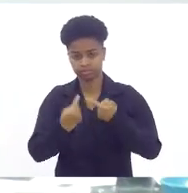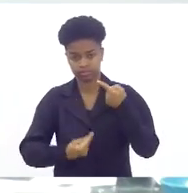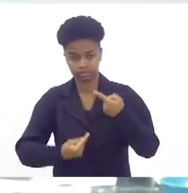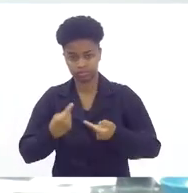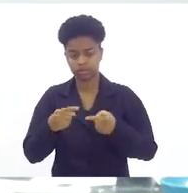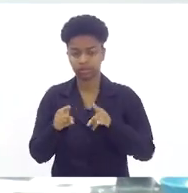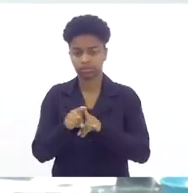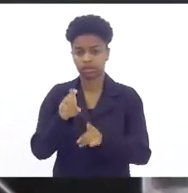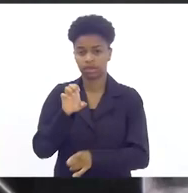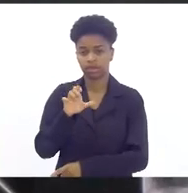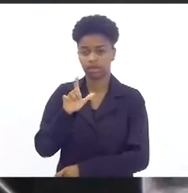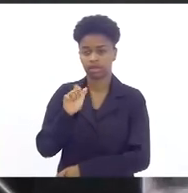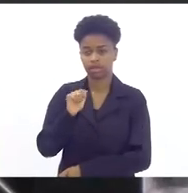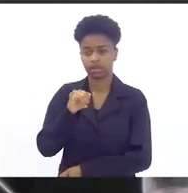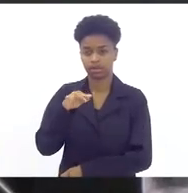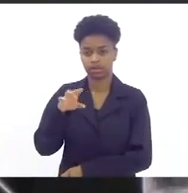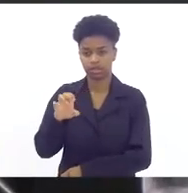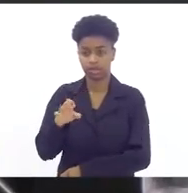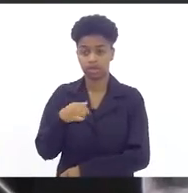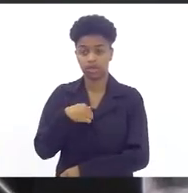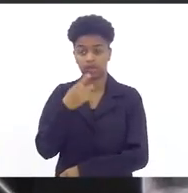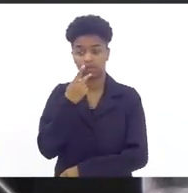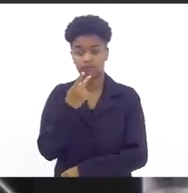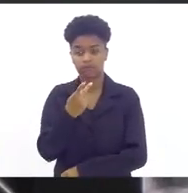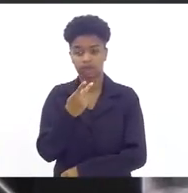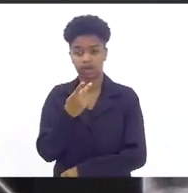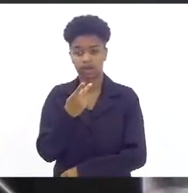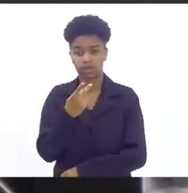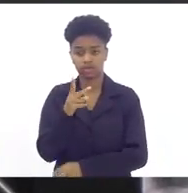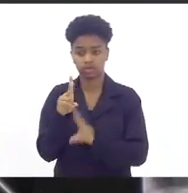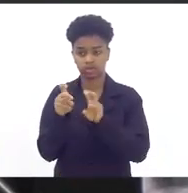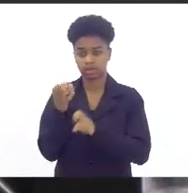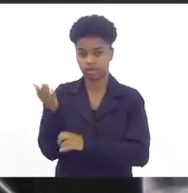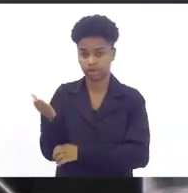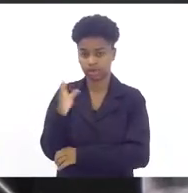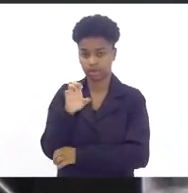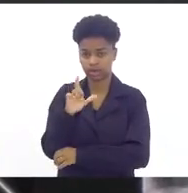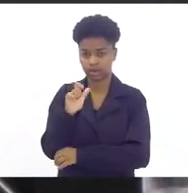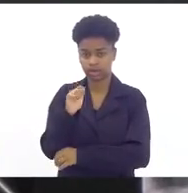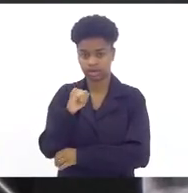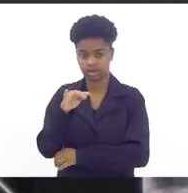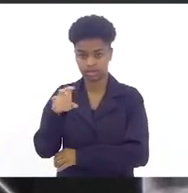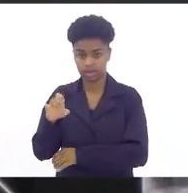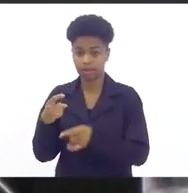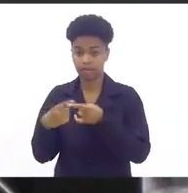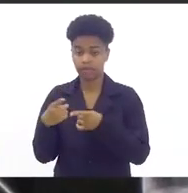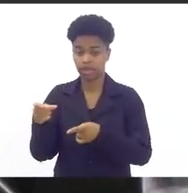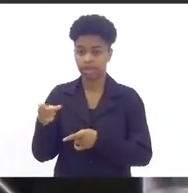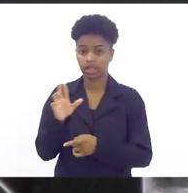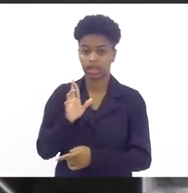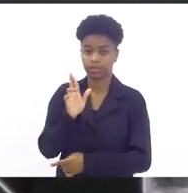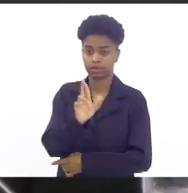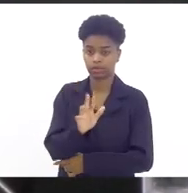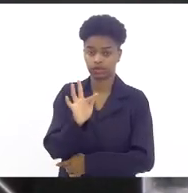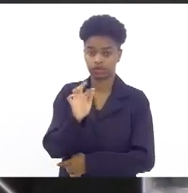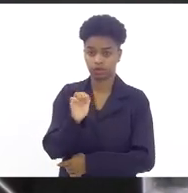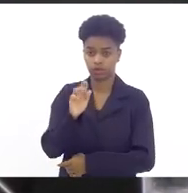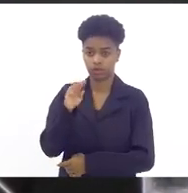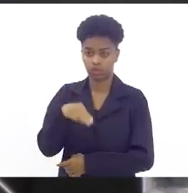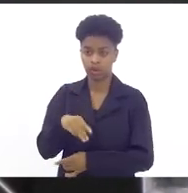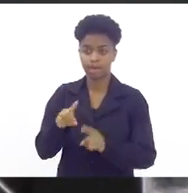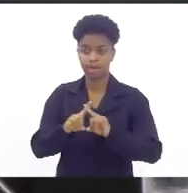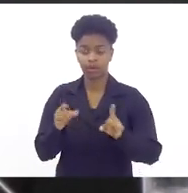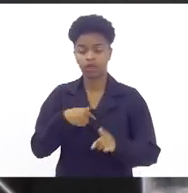Elaine que é eu quando falo a Elaine porque ela é representante do fórum né mas aí eu tô falando